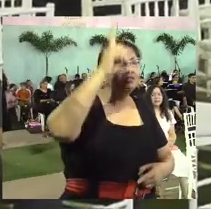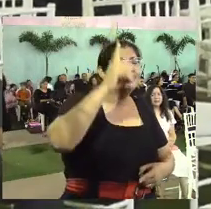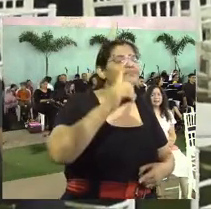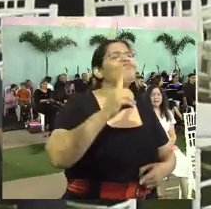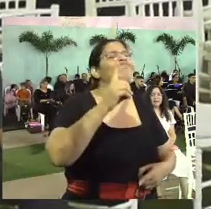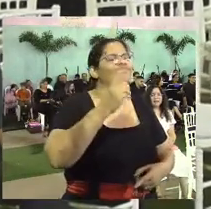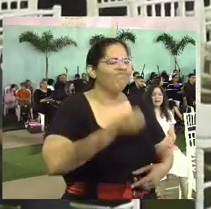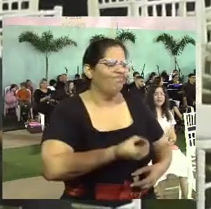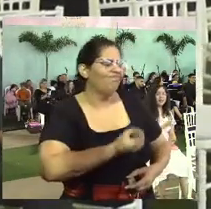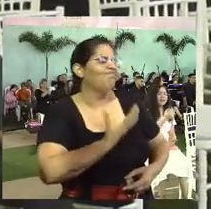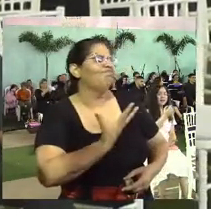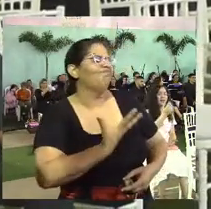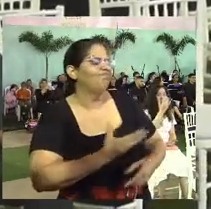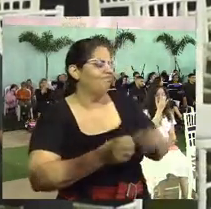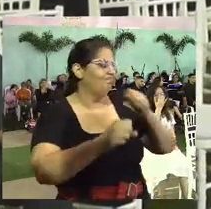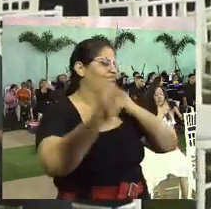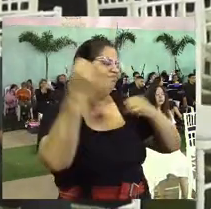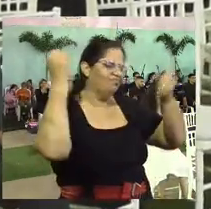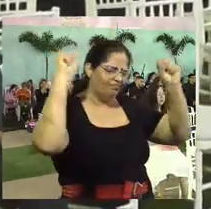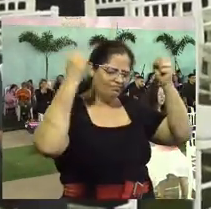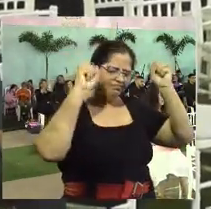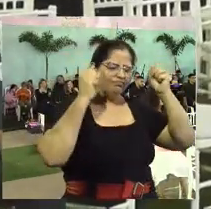te adorarei